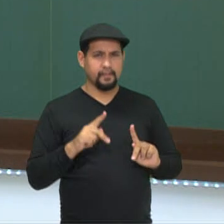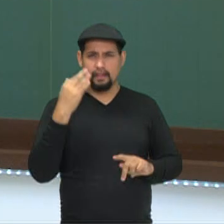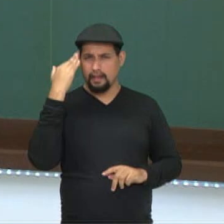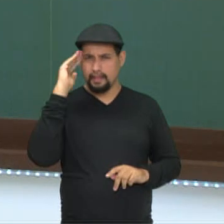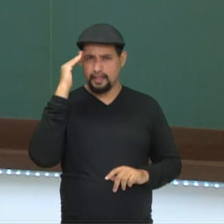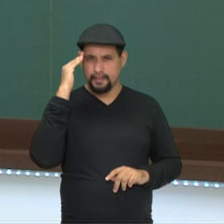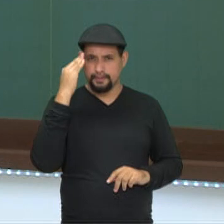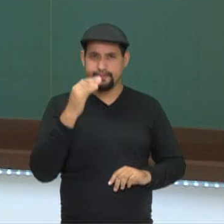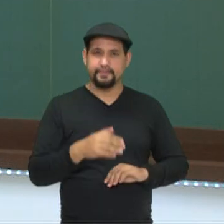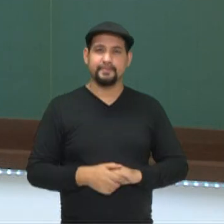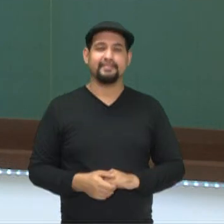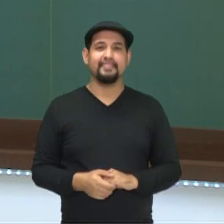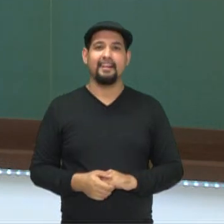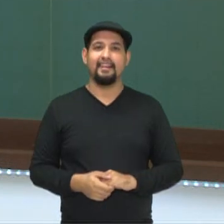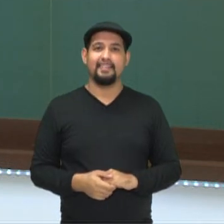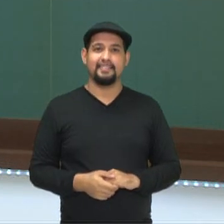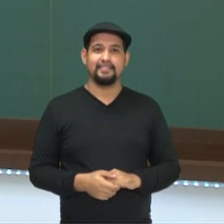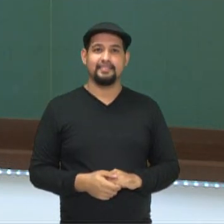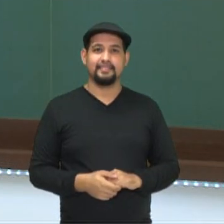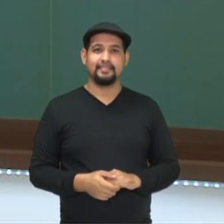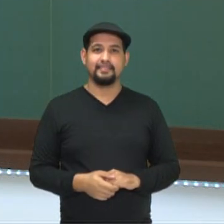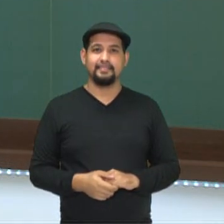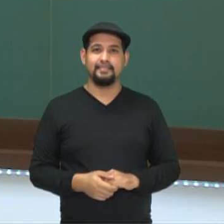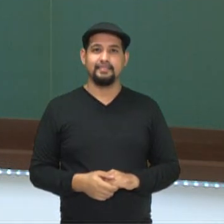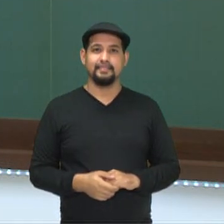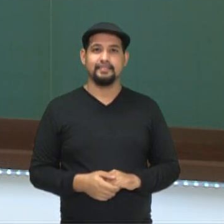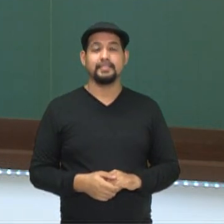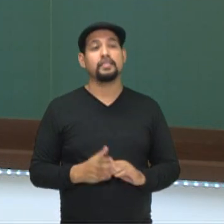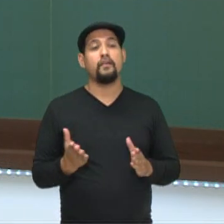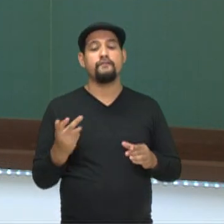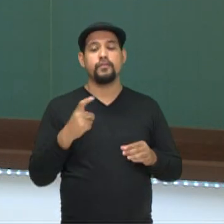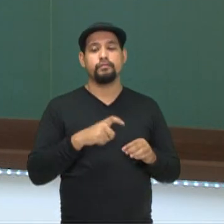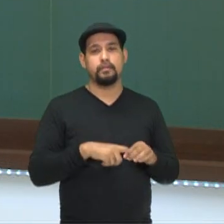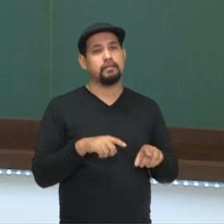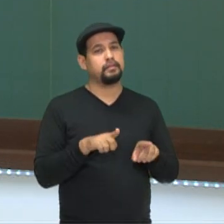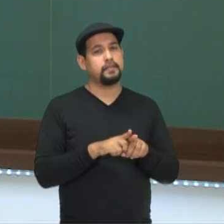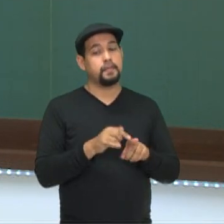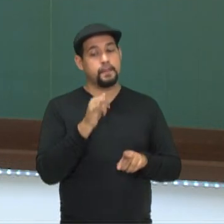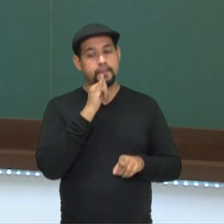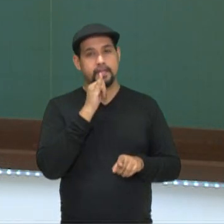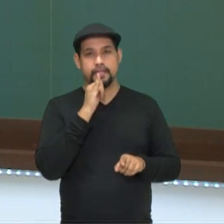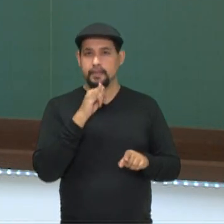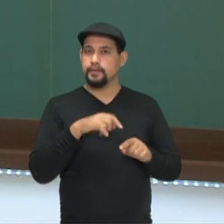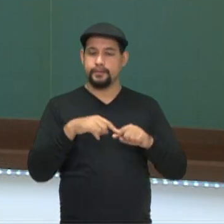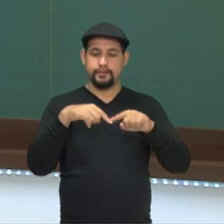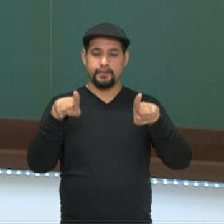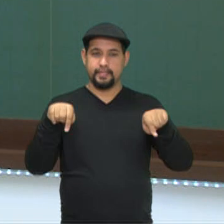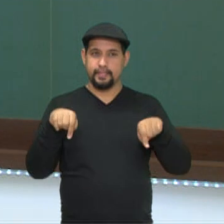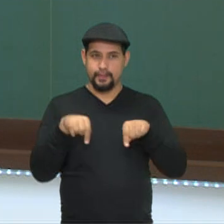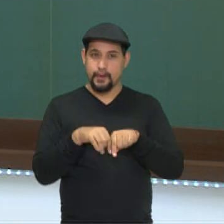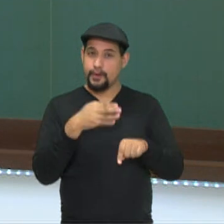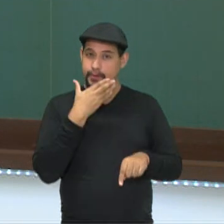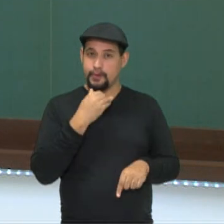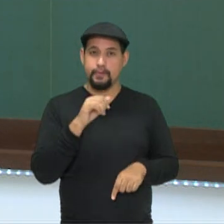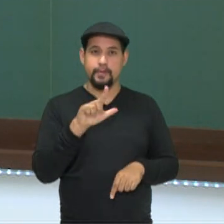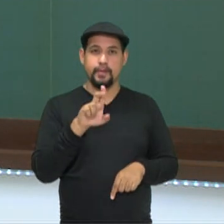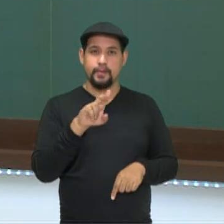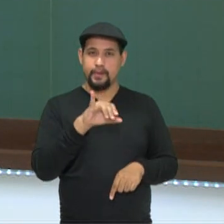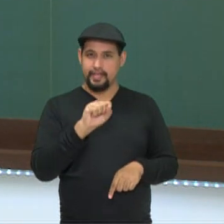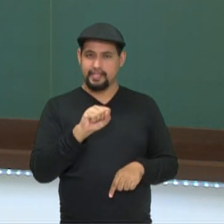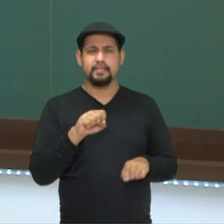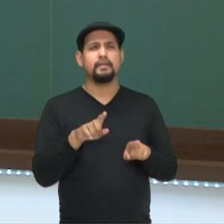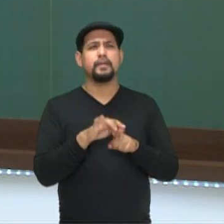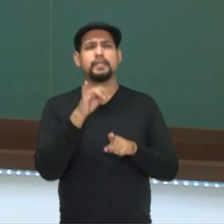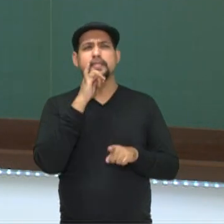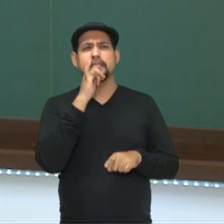uma noção? Ótimo. Então, olha lá. Voltando ao exemplo do escritório do seu Luiz, eu tenho essa equação aqui. Se eu passar